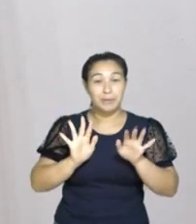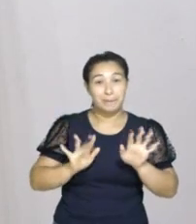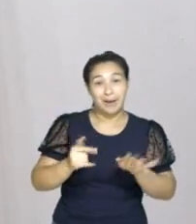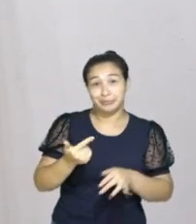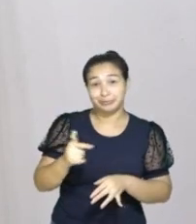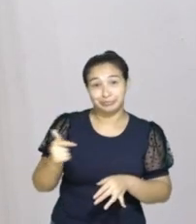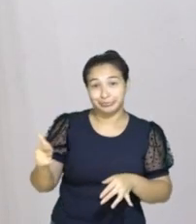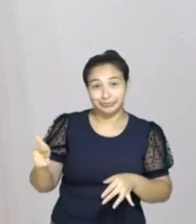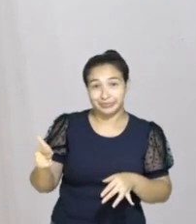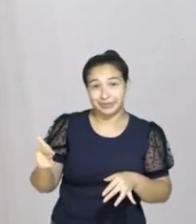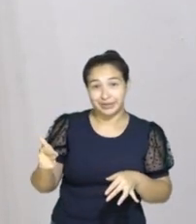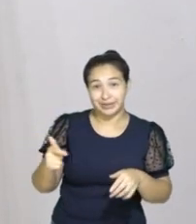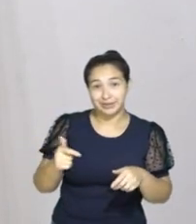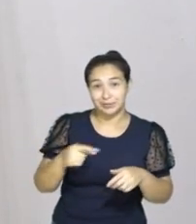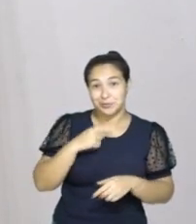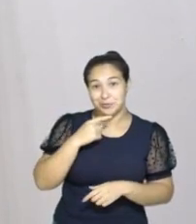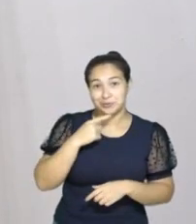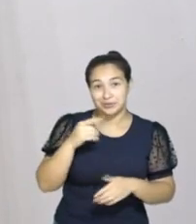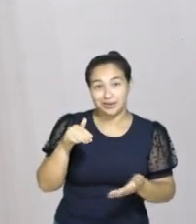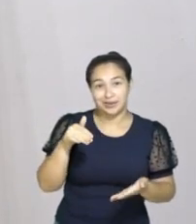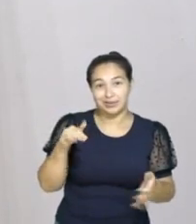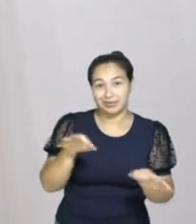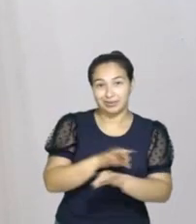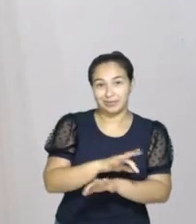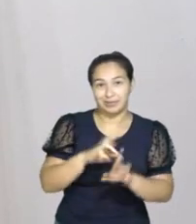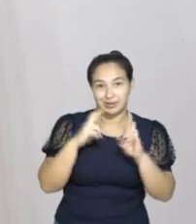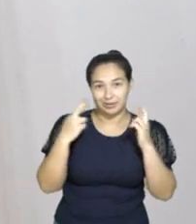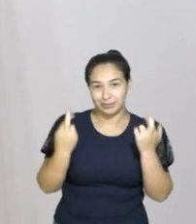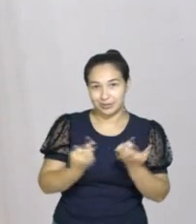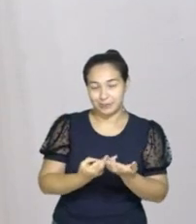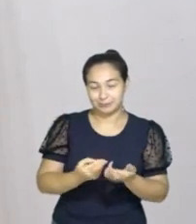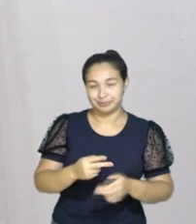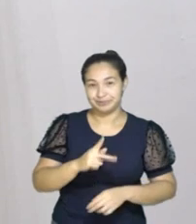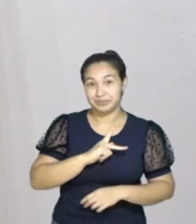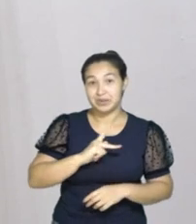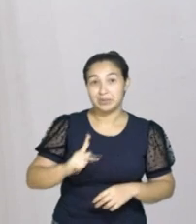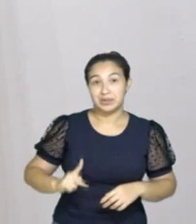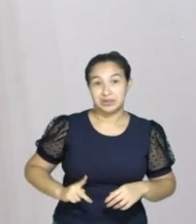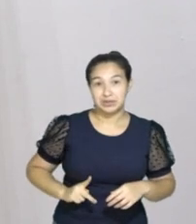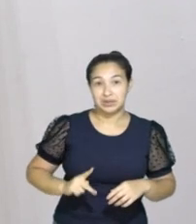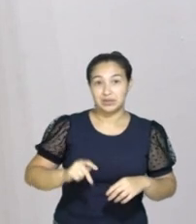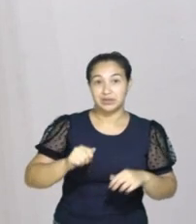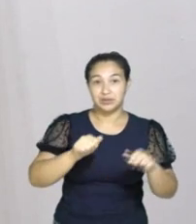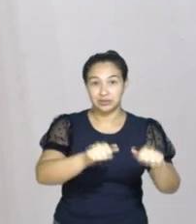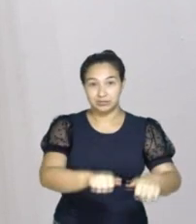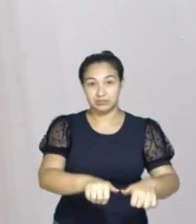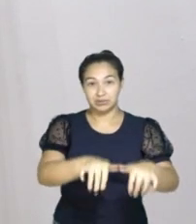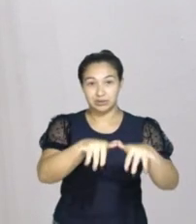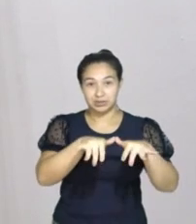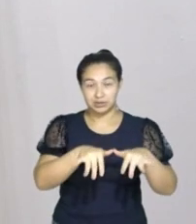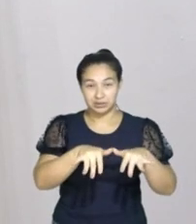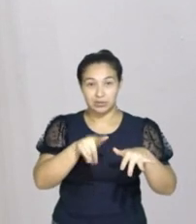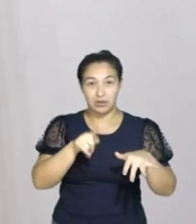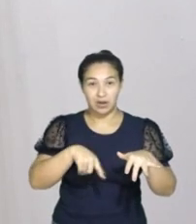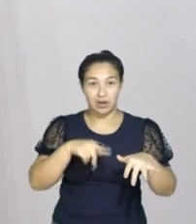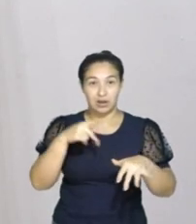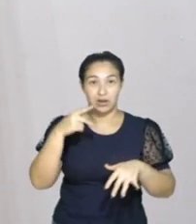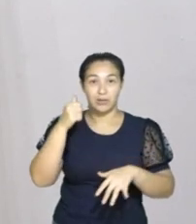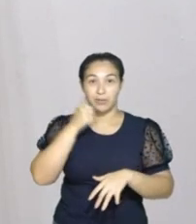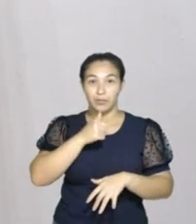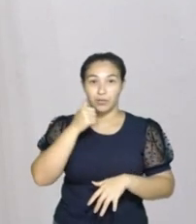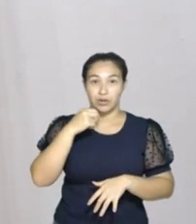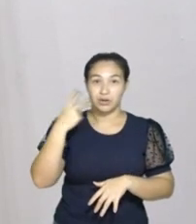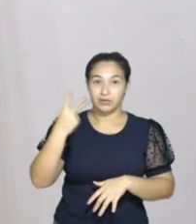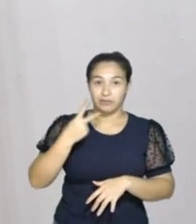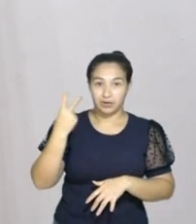houve a finalização dessa reunião é a Presidente da sessão era vereadora mano Vieira aqui do